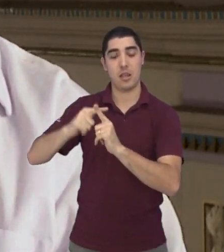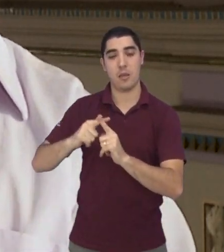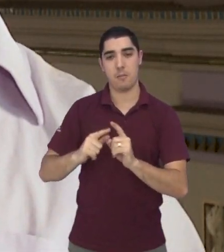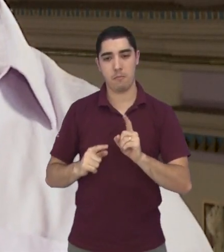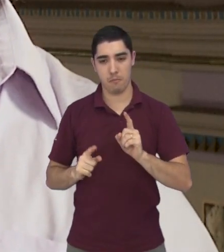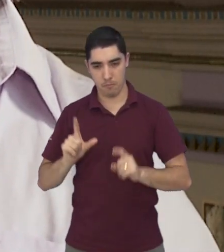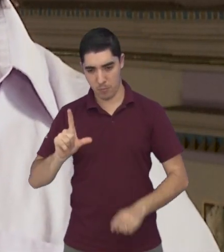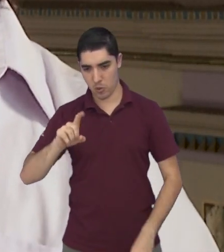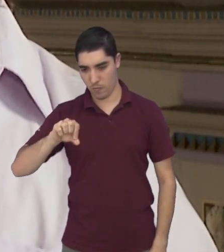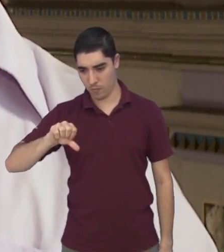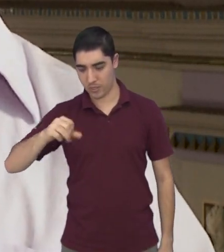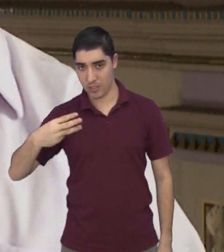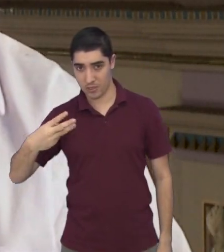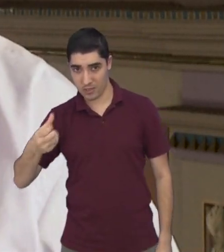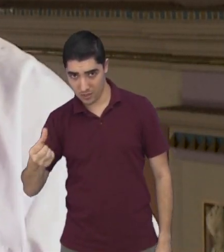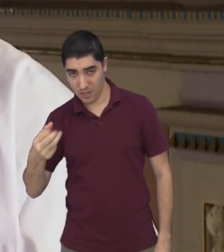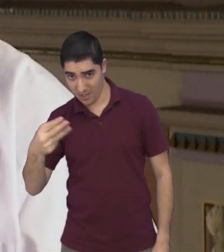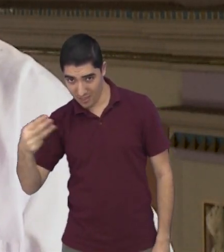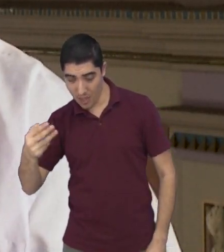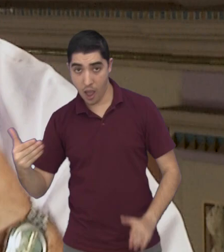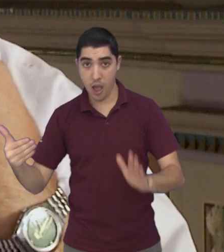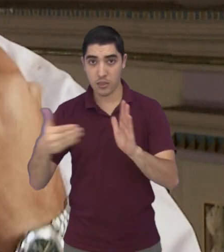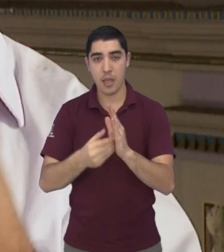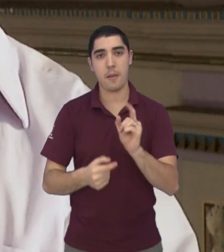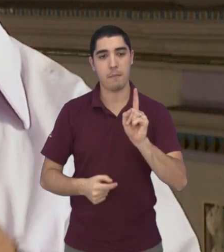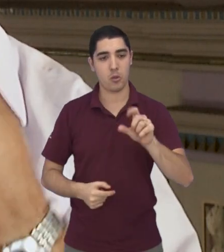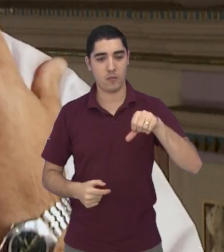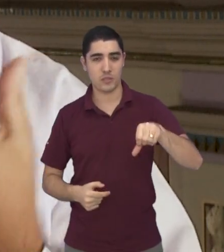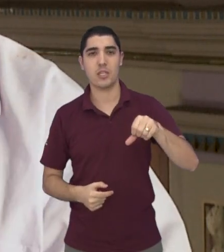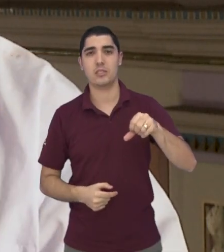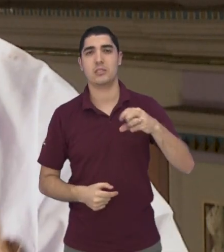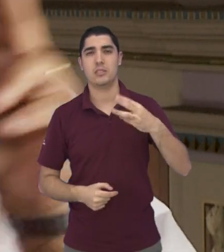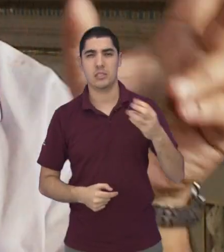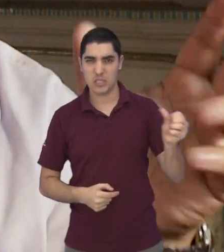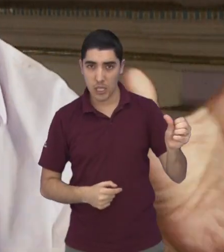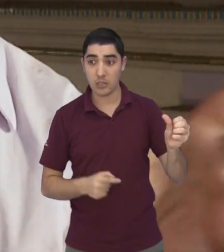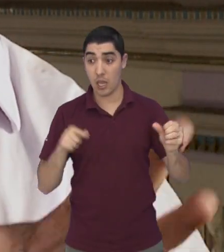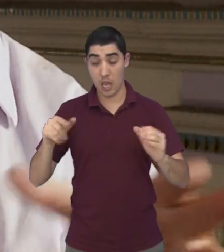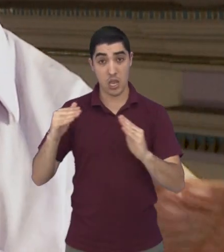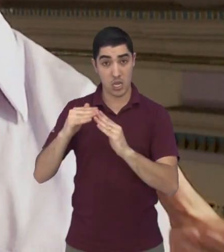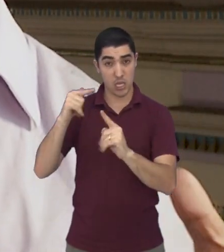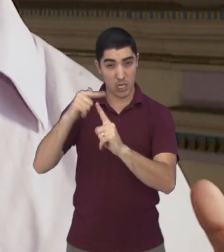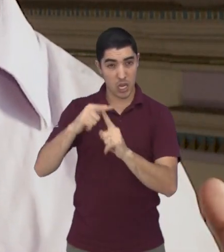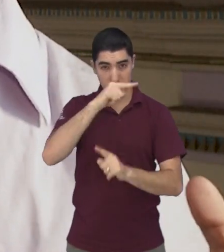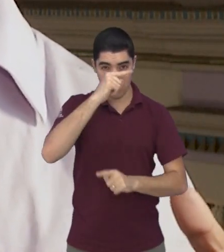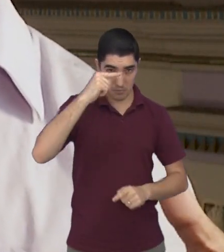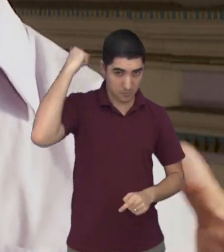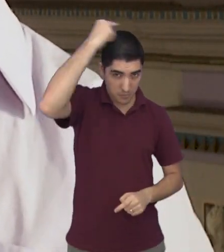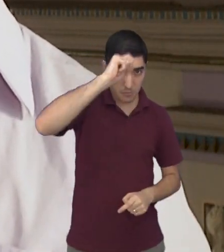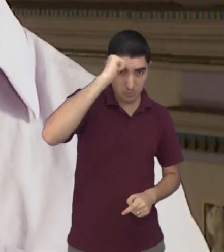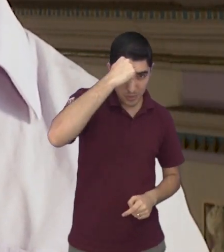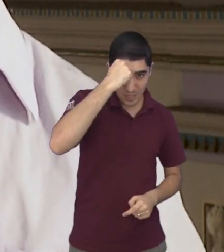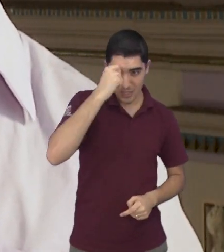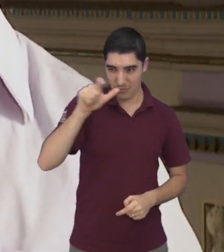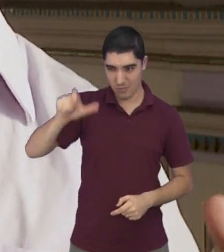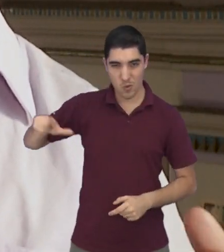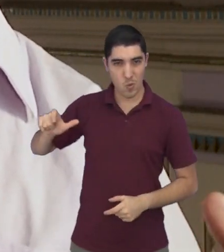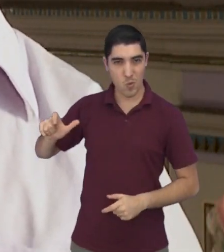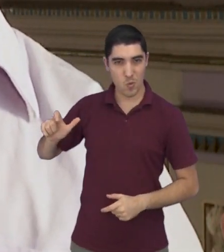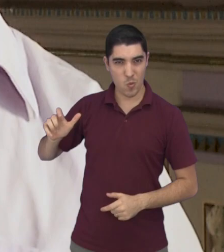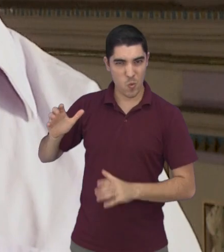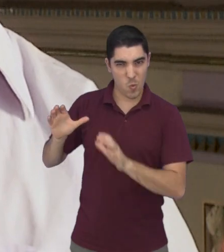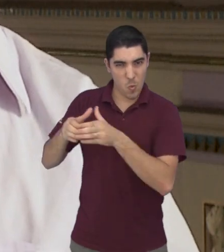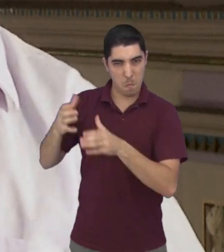1936, temporariamente, a igreja de São Benedito, digamos assim, ignorada pela elite joseense, ignorada pela elite branca,